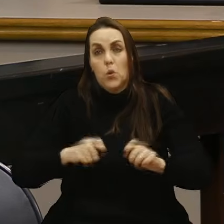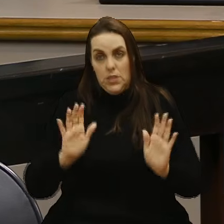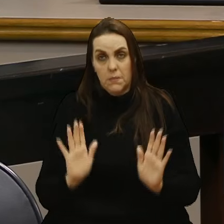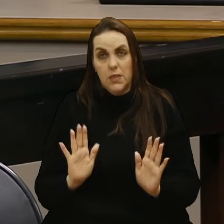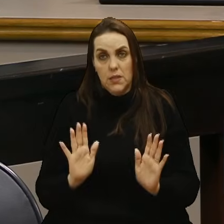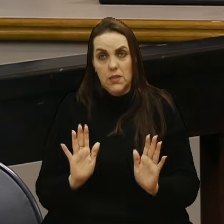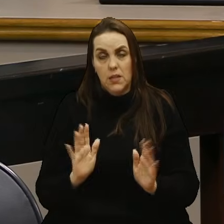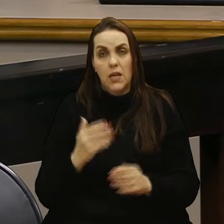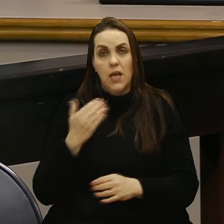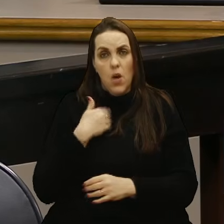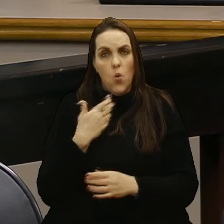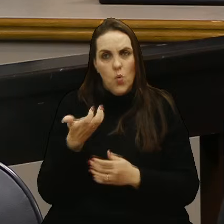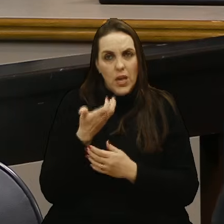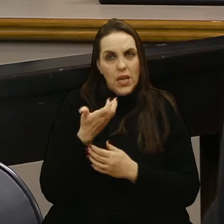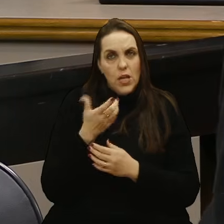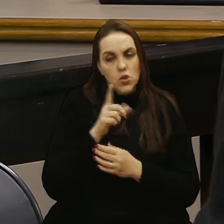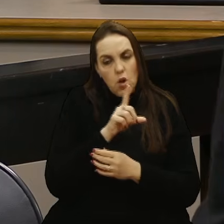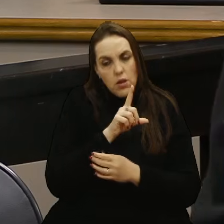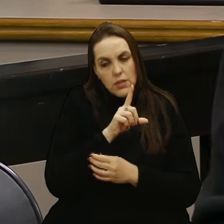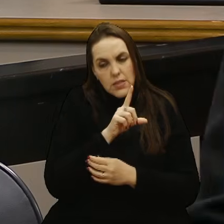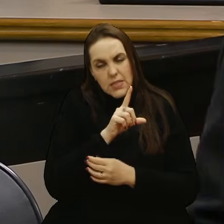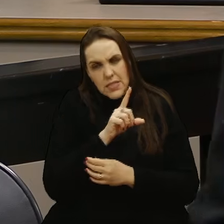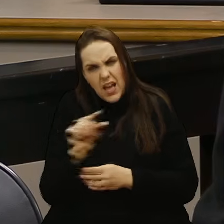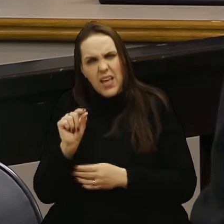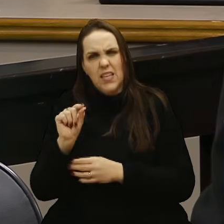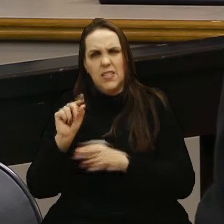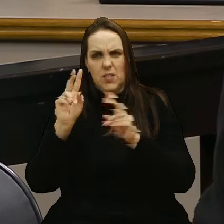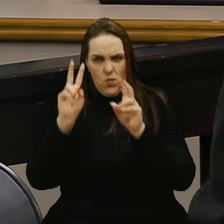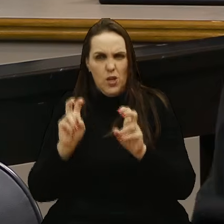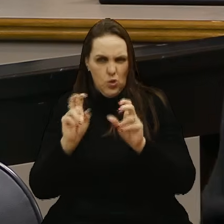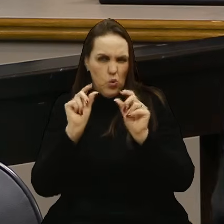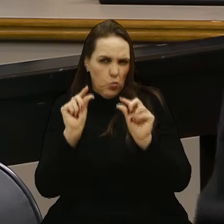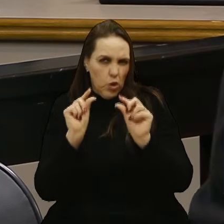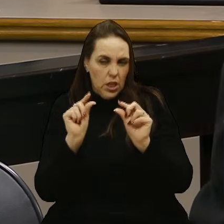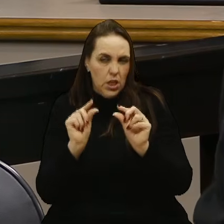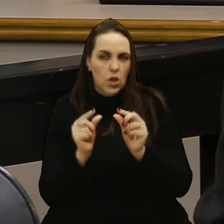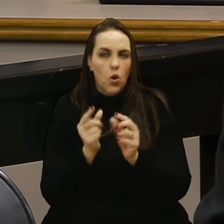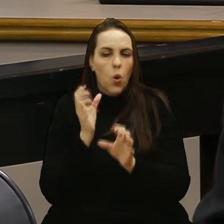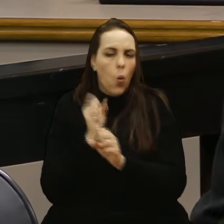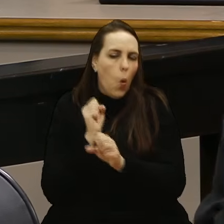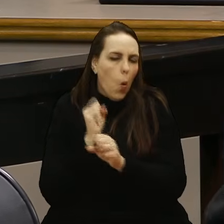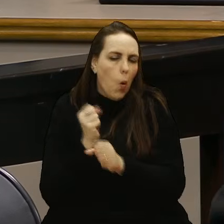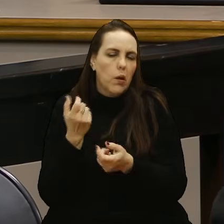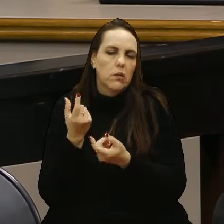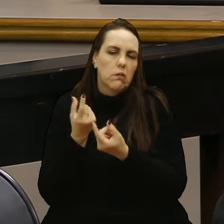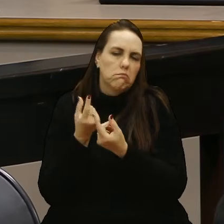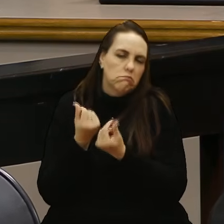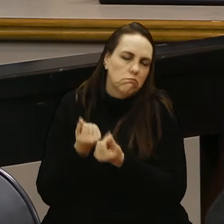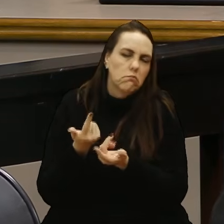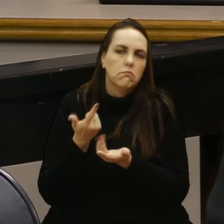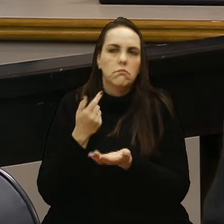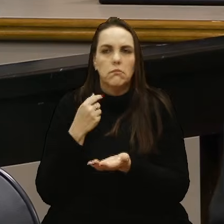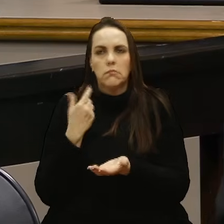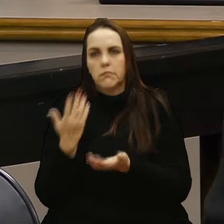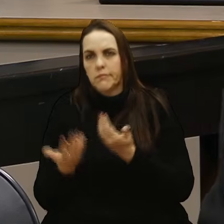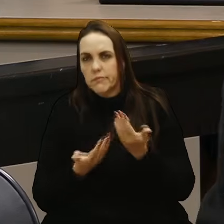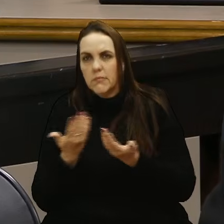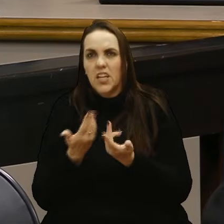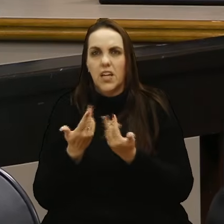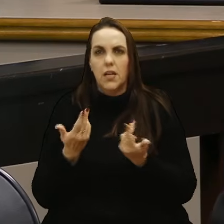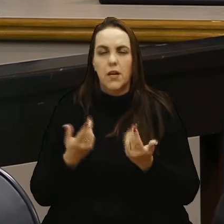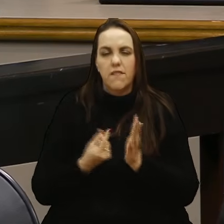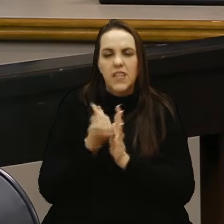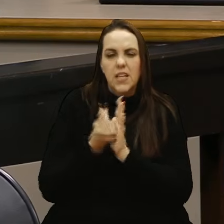só sair um pouco dessa seara aqui de contas de vocês, da questão de dinheiro, de